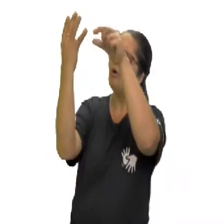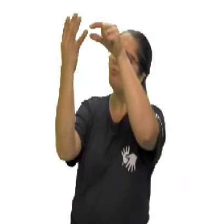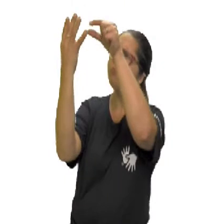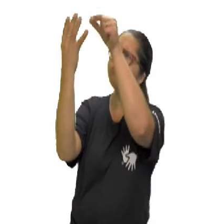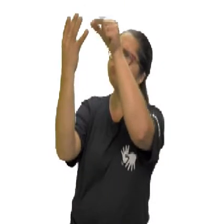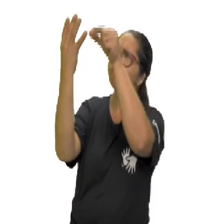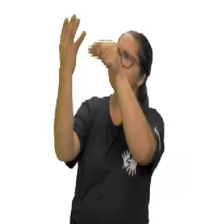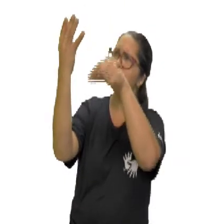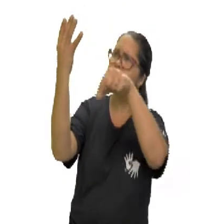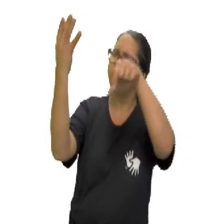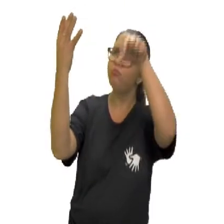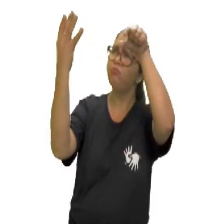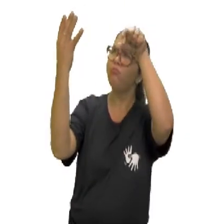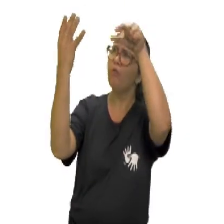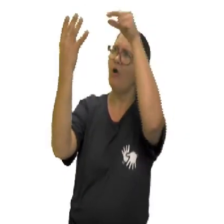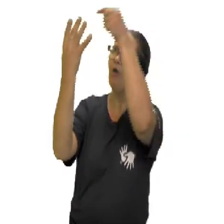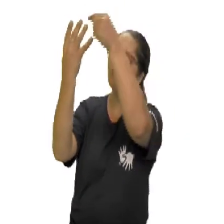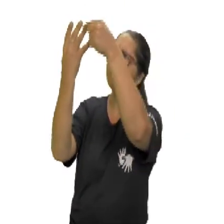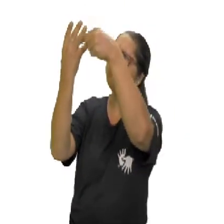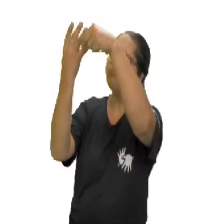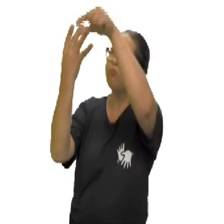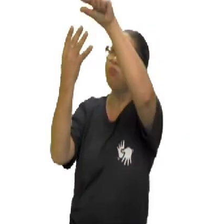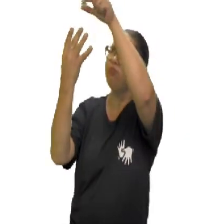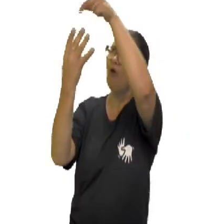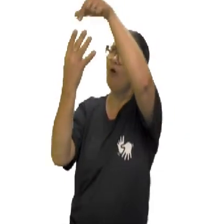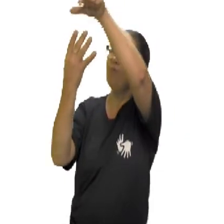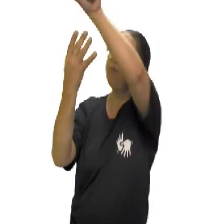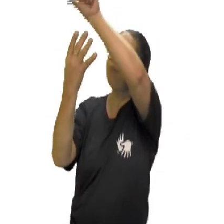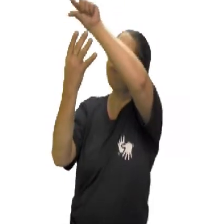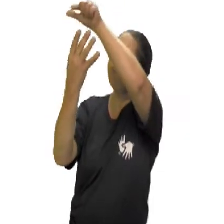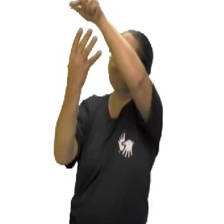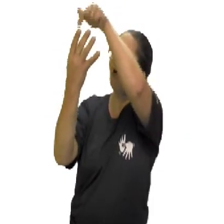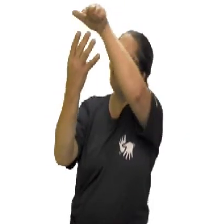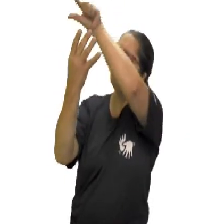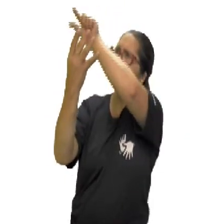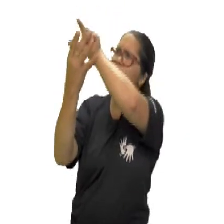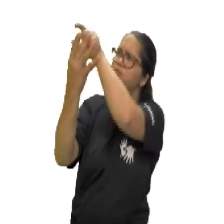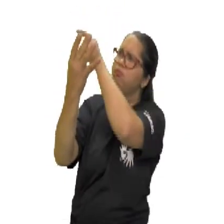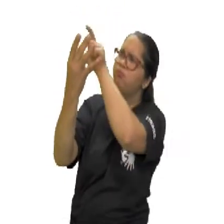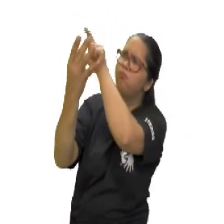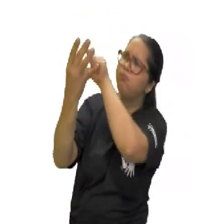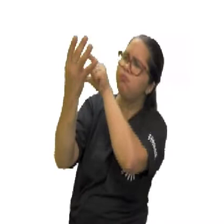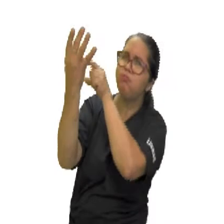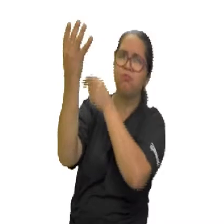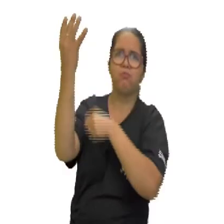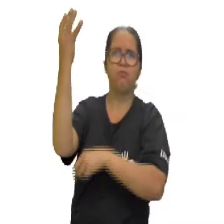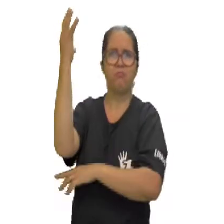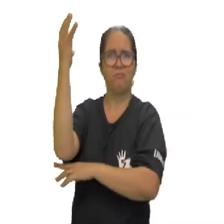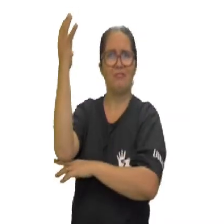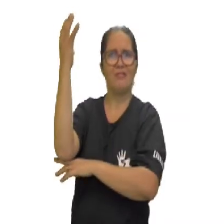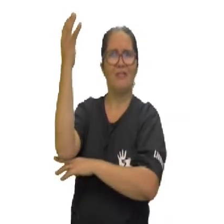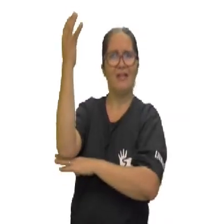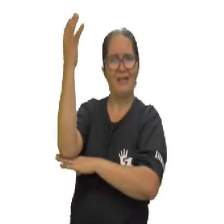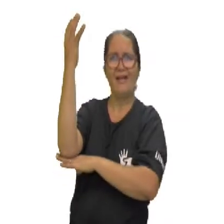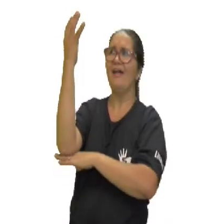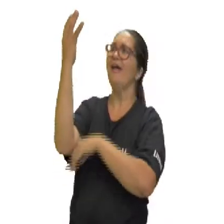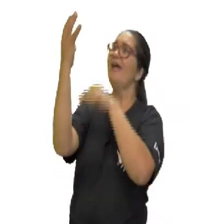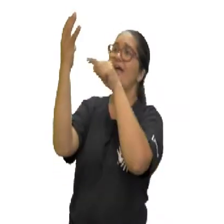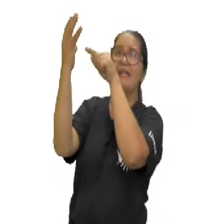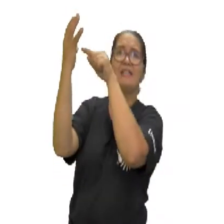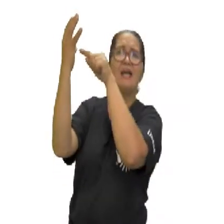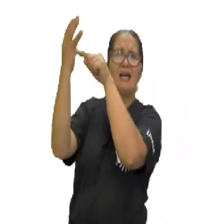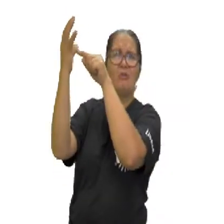grandes, que são muito usadas na produção de móveis, para a utilização da madeira. Esse tipo de árvore não. O tronco